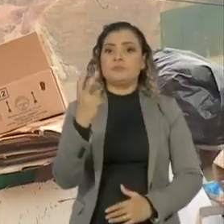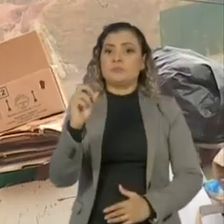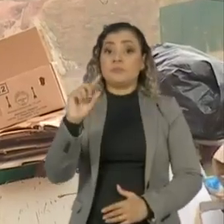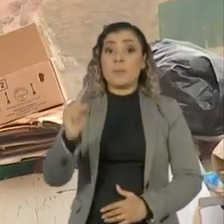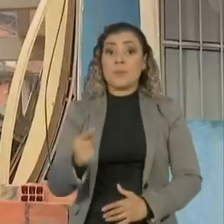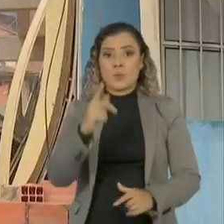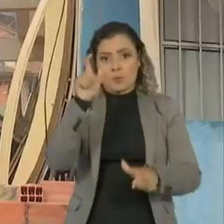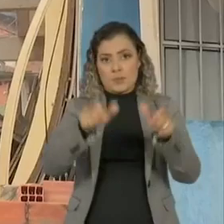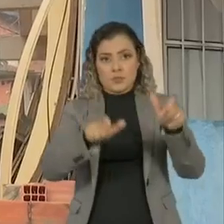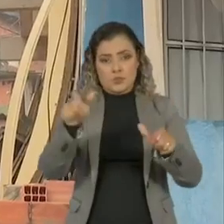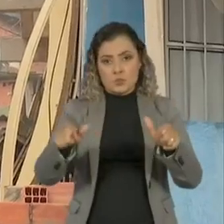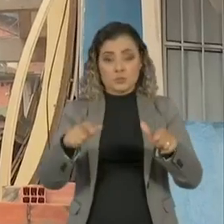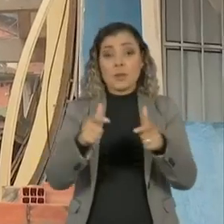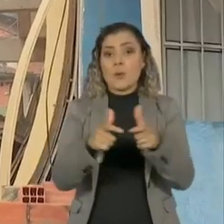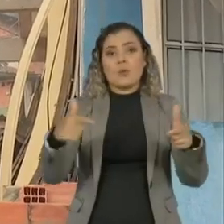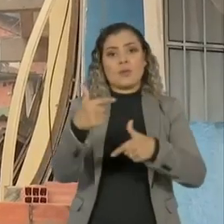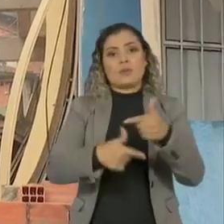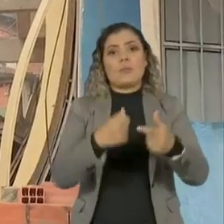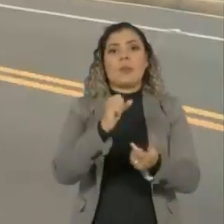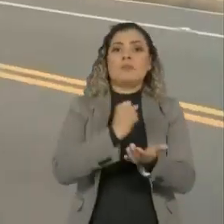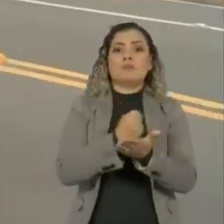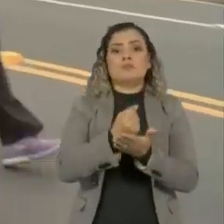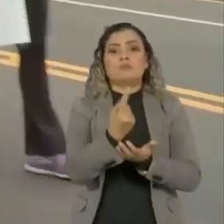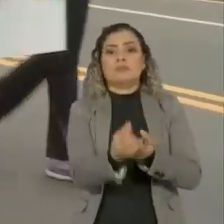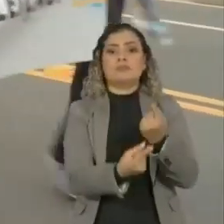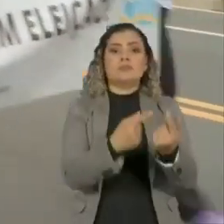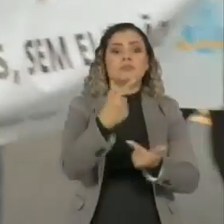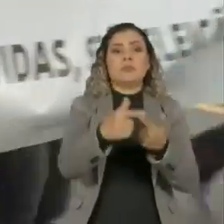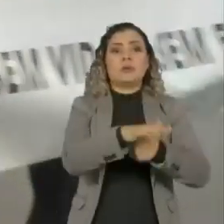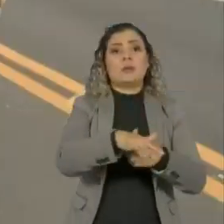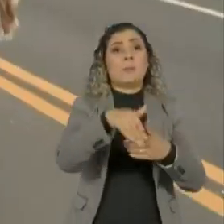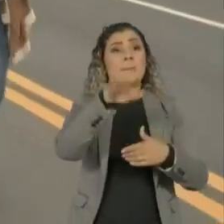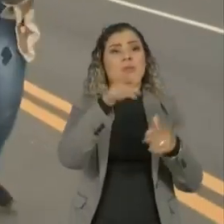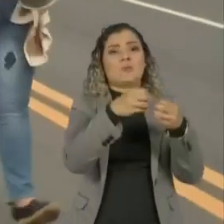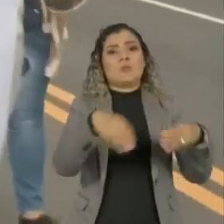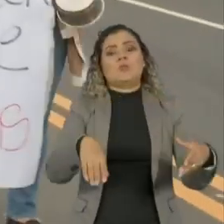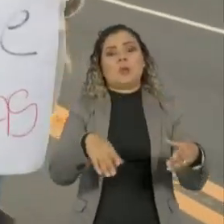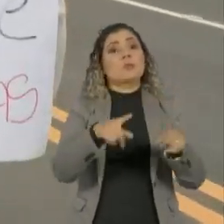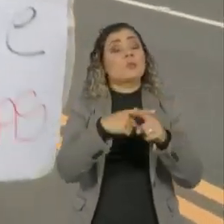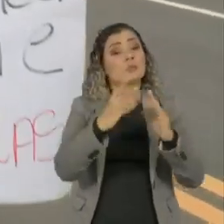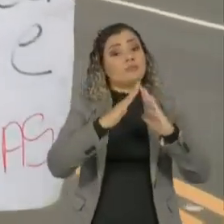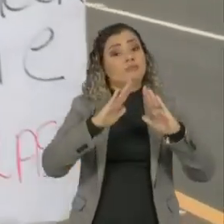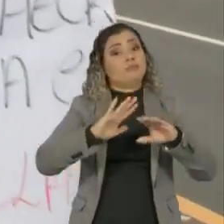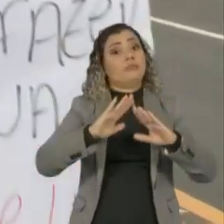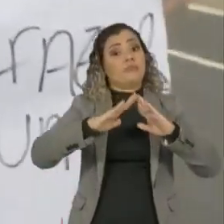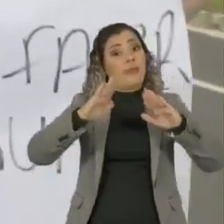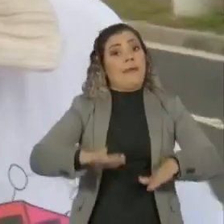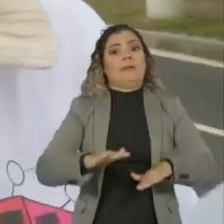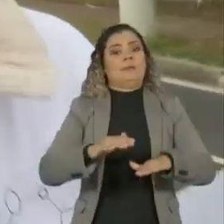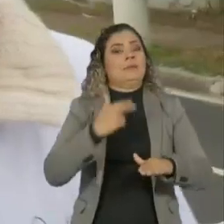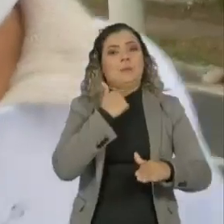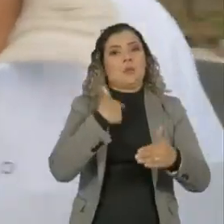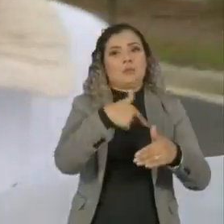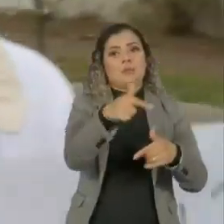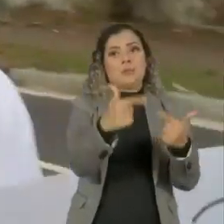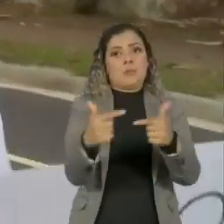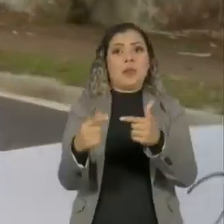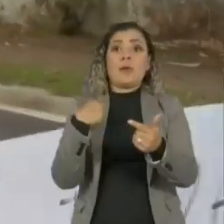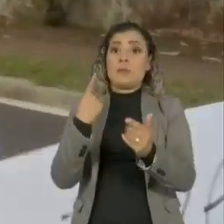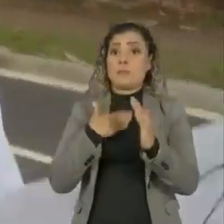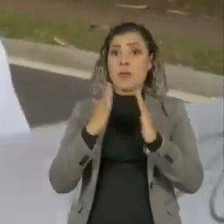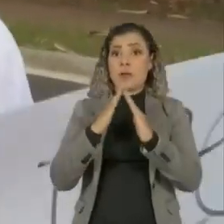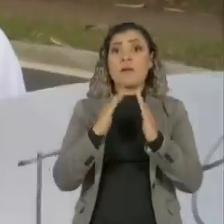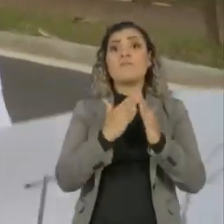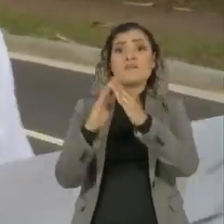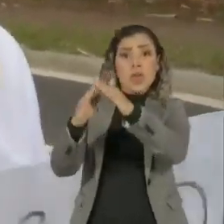pessoas. A maioria trabalha no setor informal, um dos mais prejudicados por causa da quarentena. Na favela está faltando de tudo.